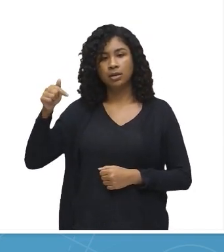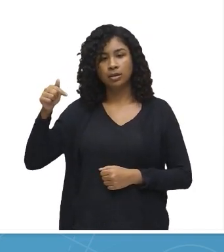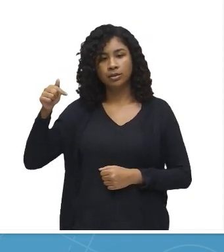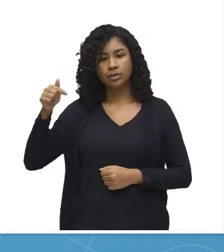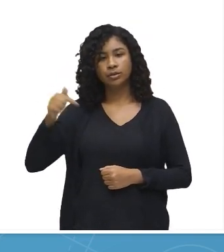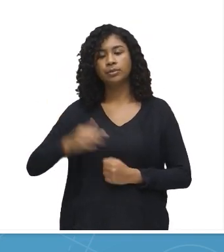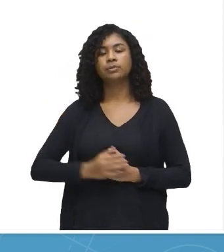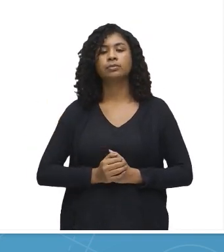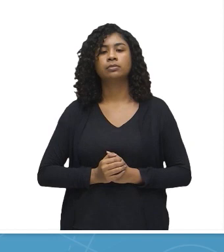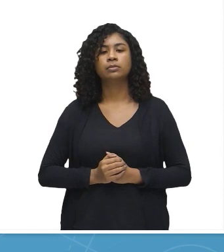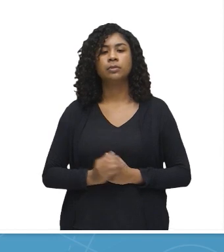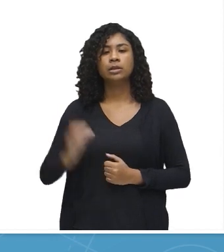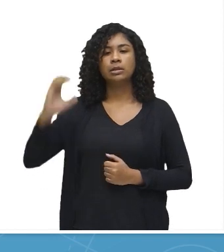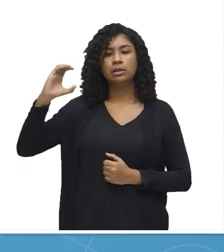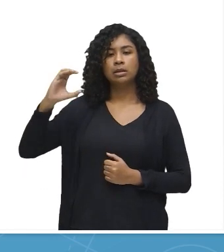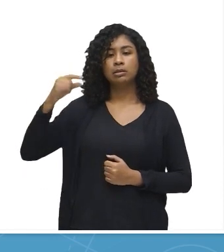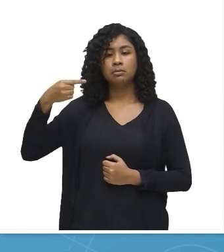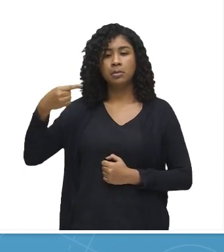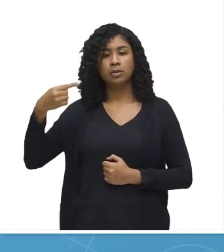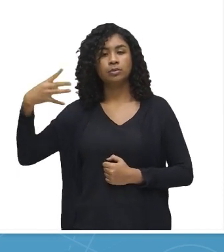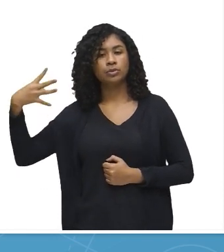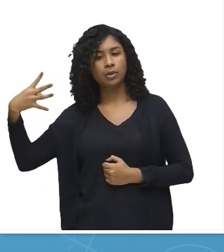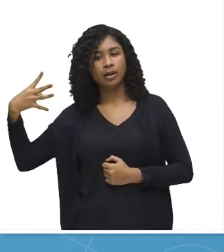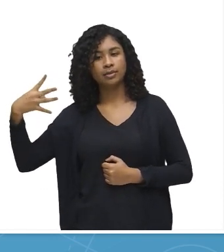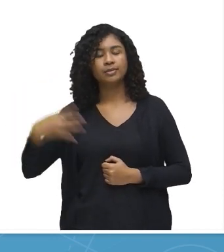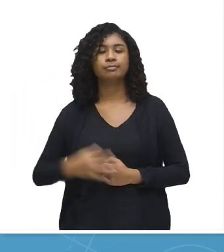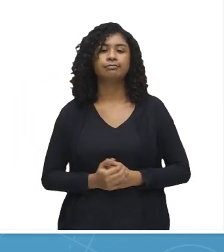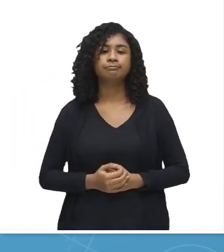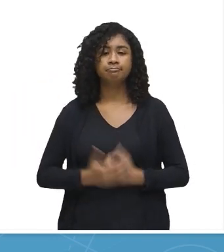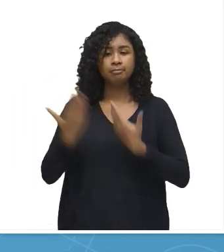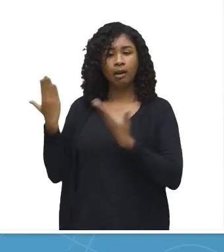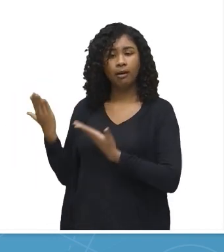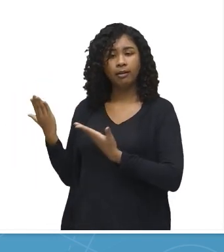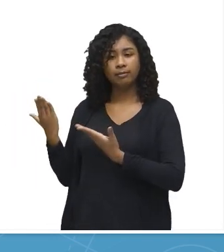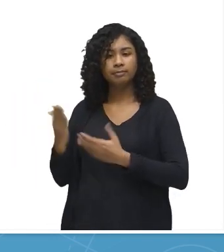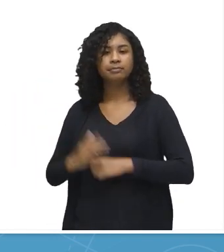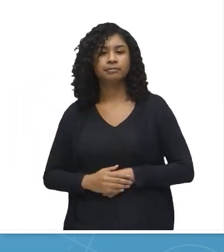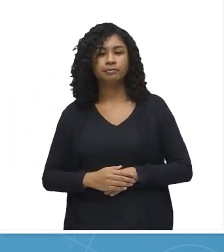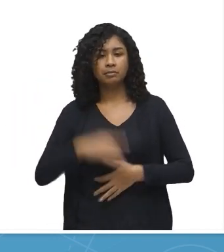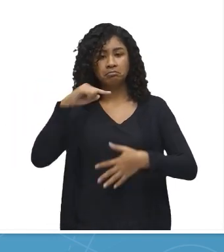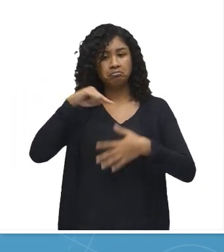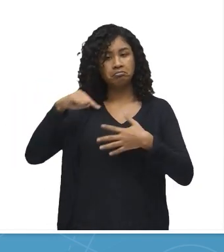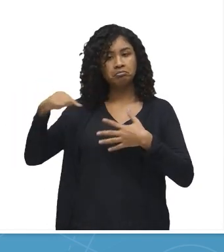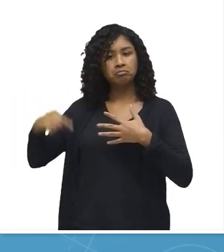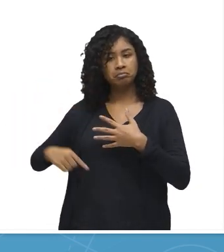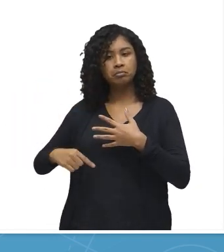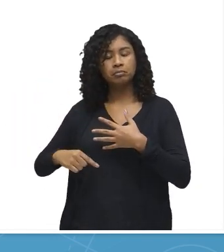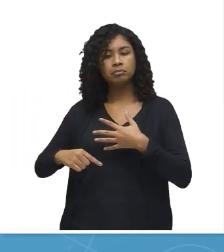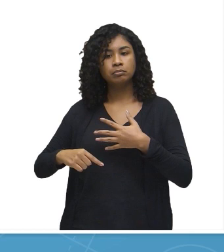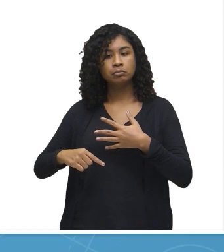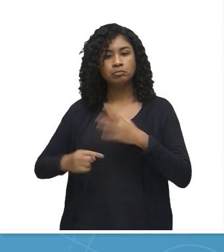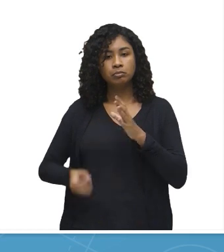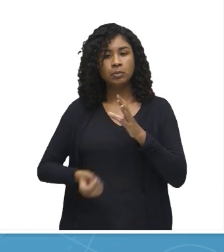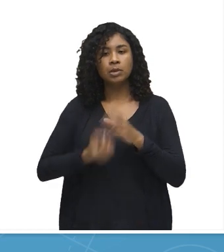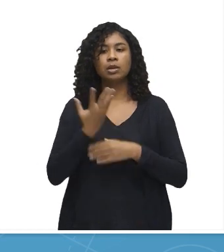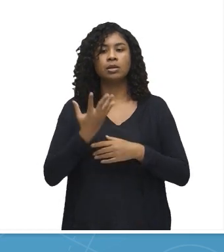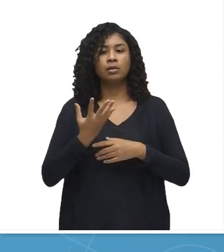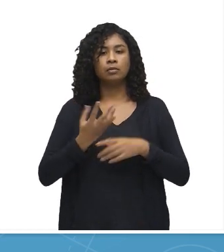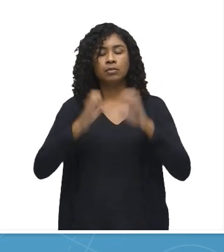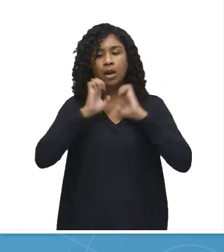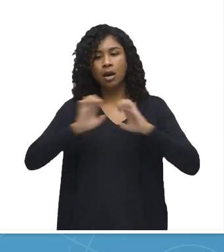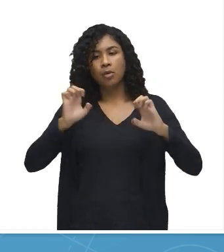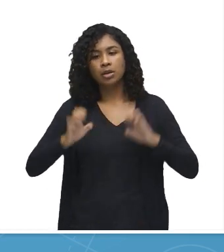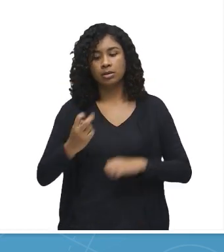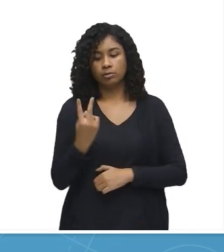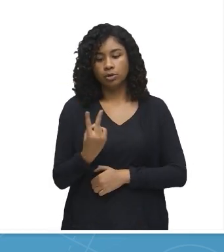E o C, menos 4. Pronto, aí está os elementos, tá, que formam a nossa equação do